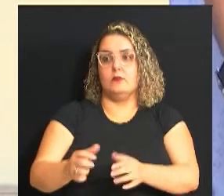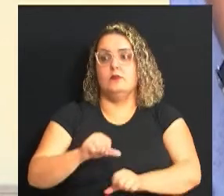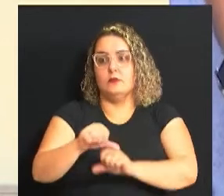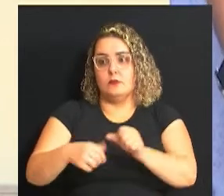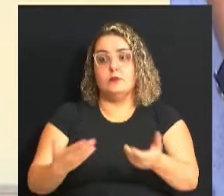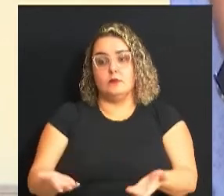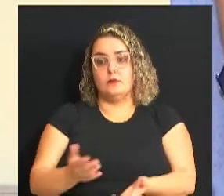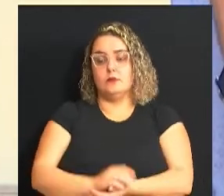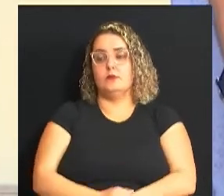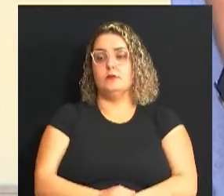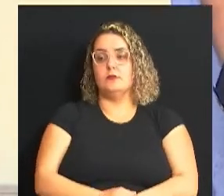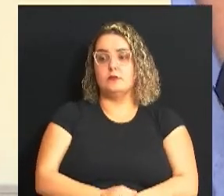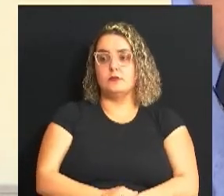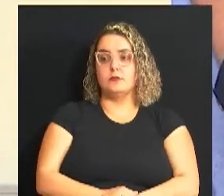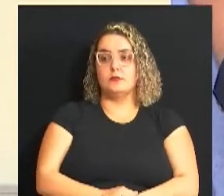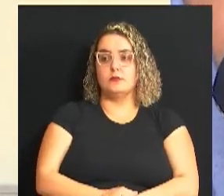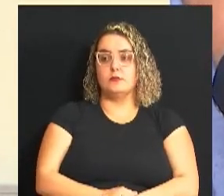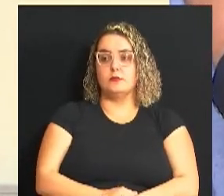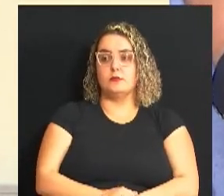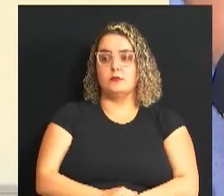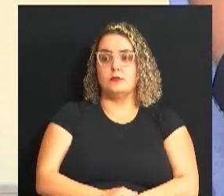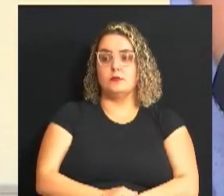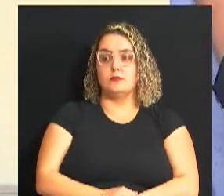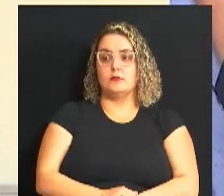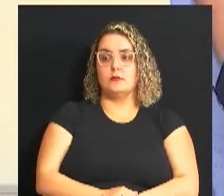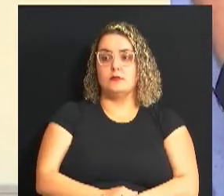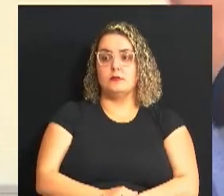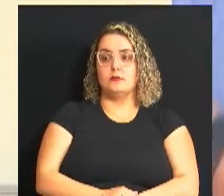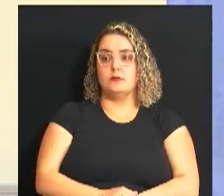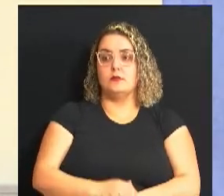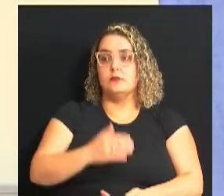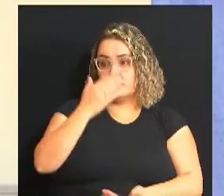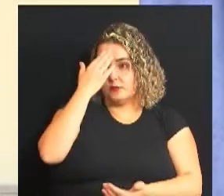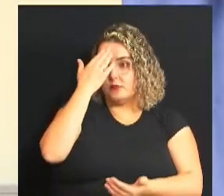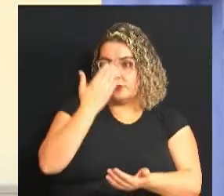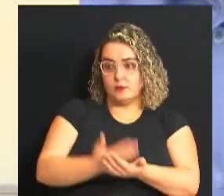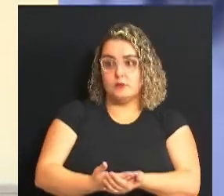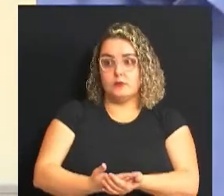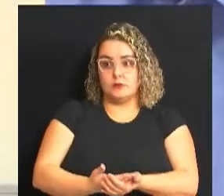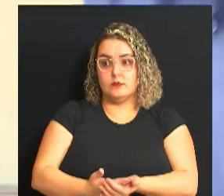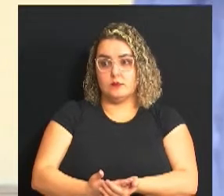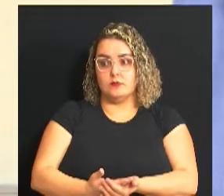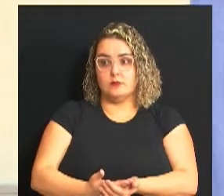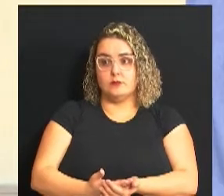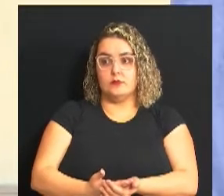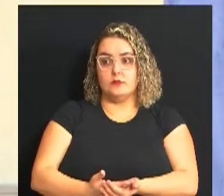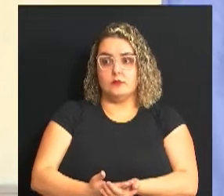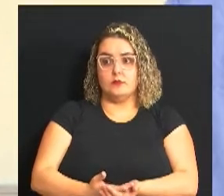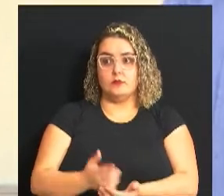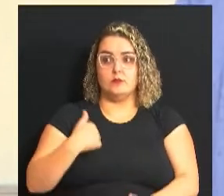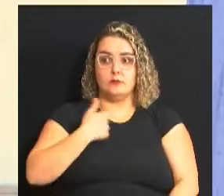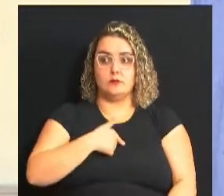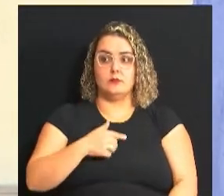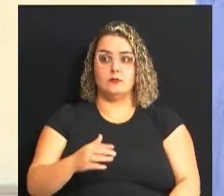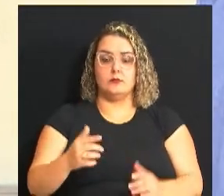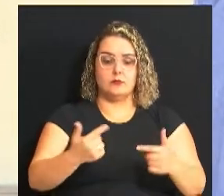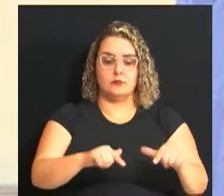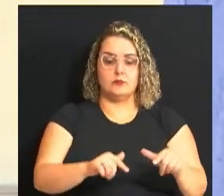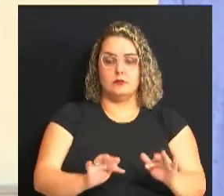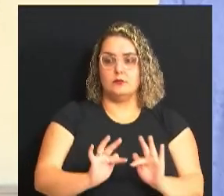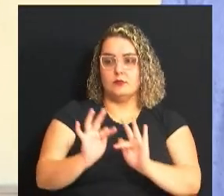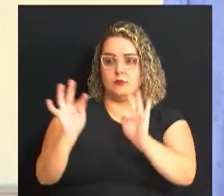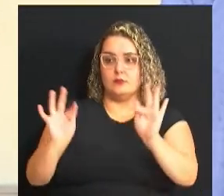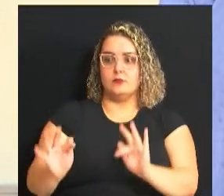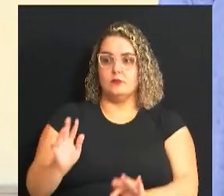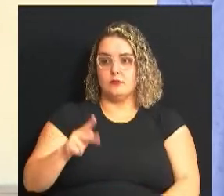eu creio que nós saímos muito felizes de lá. Estava lá o professor Jonathan aqui, que é